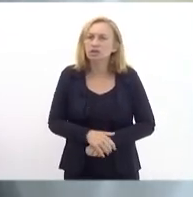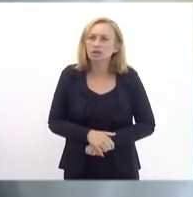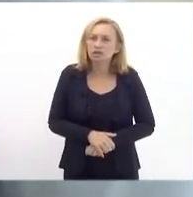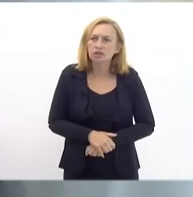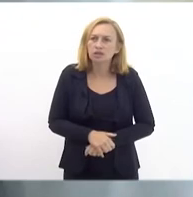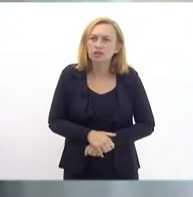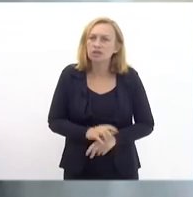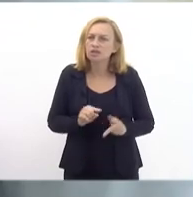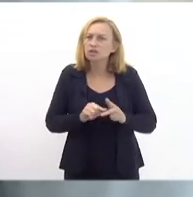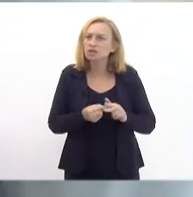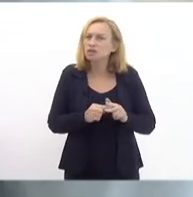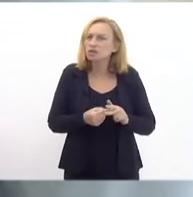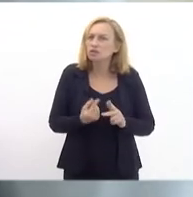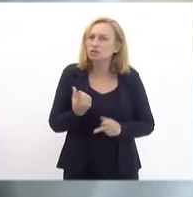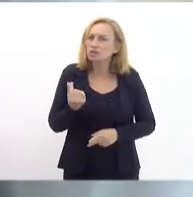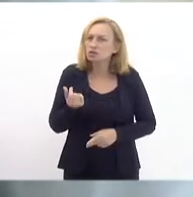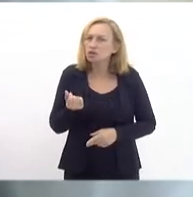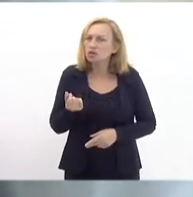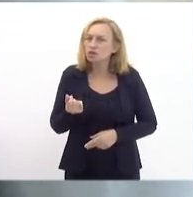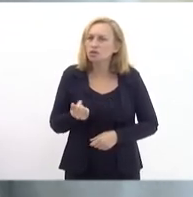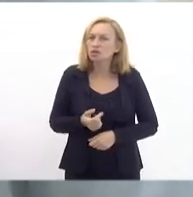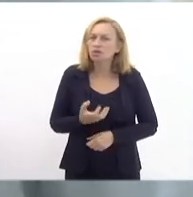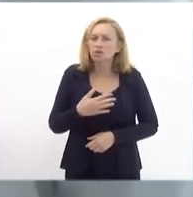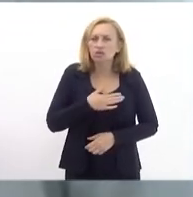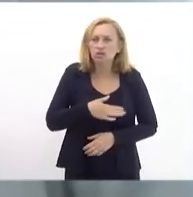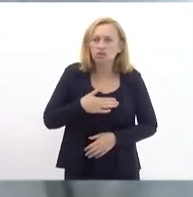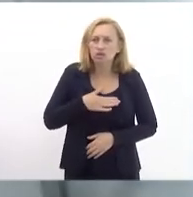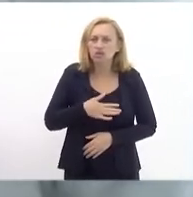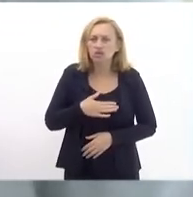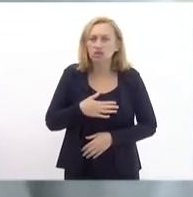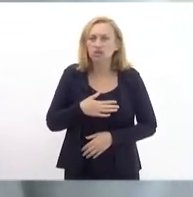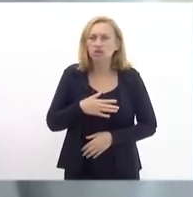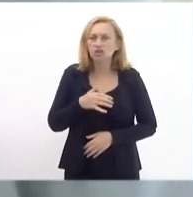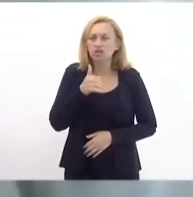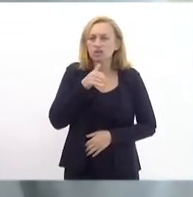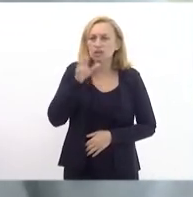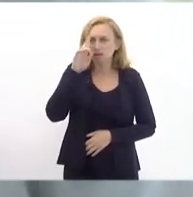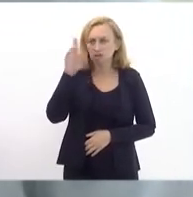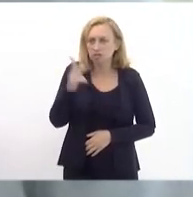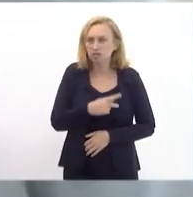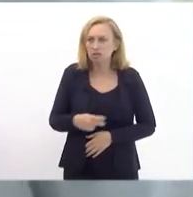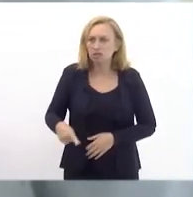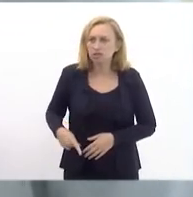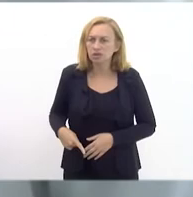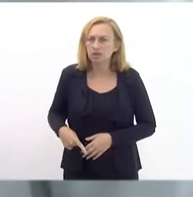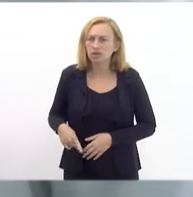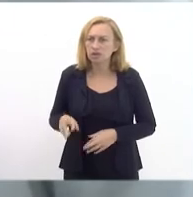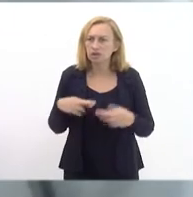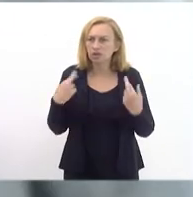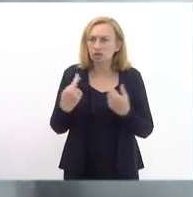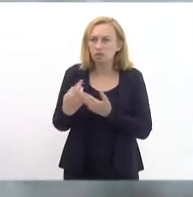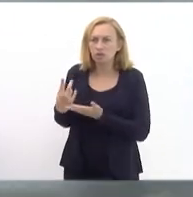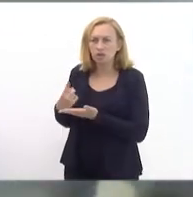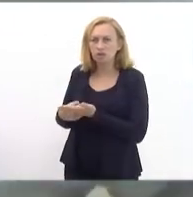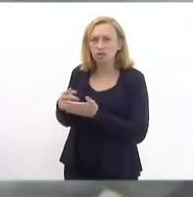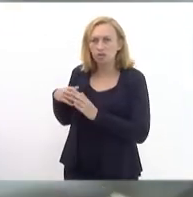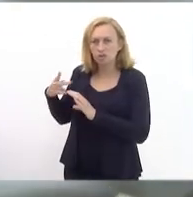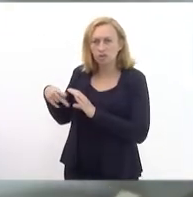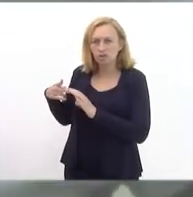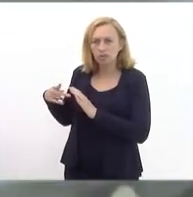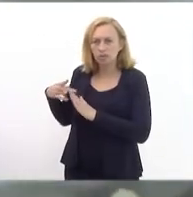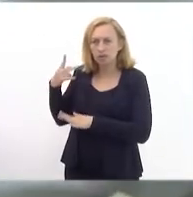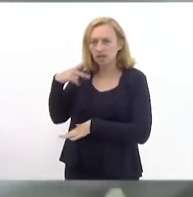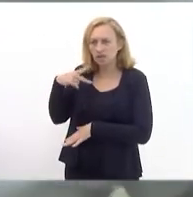correção da tarifa. Eu gostaria de deixar, senhor presidente, porque vou ter que ir a uma reunião partidária, eu vou ter que me